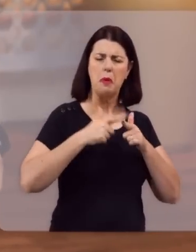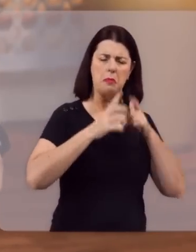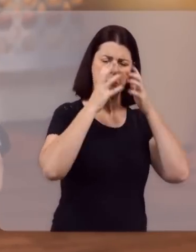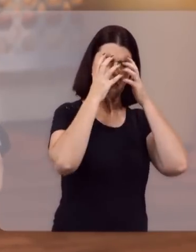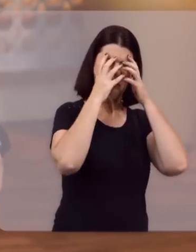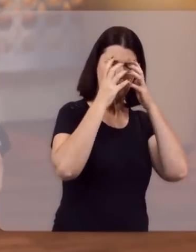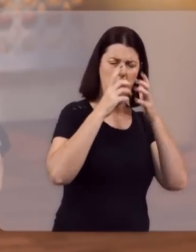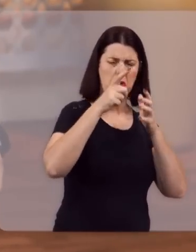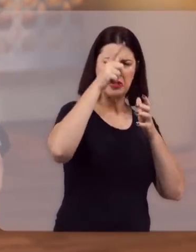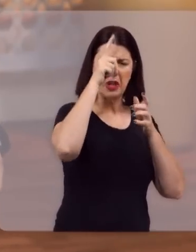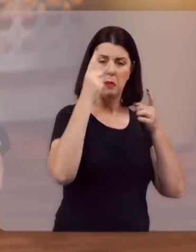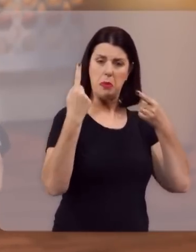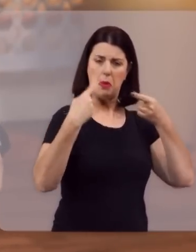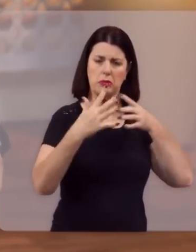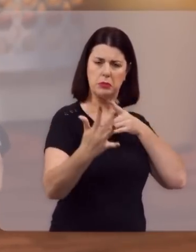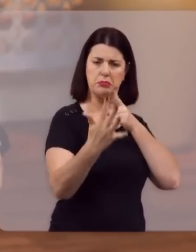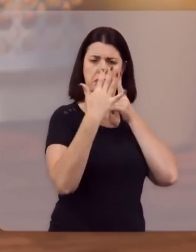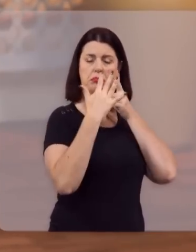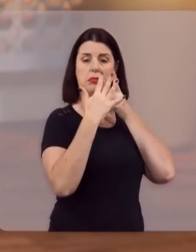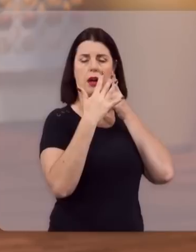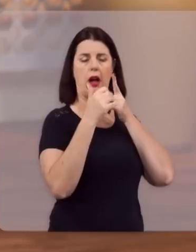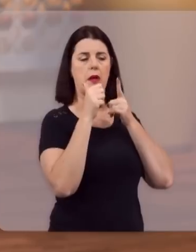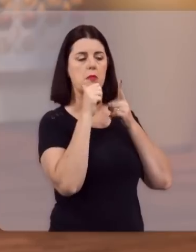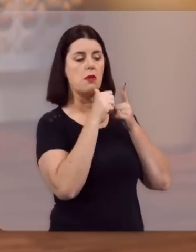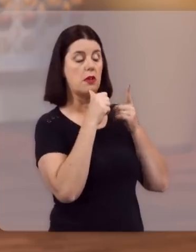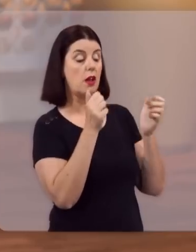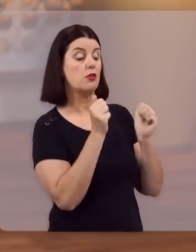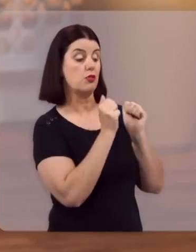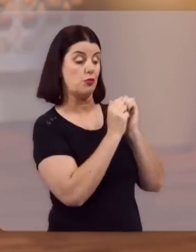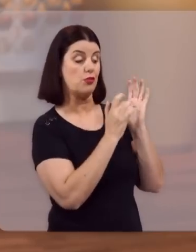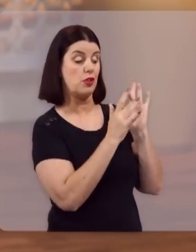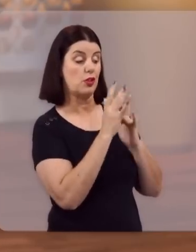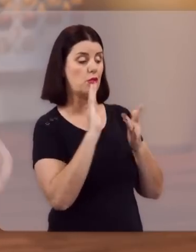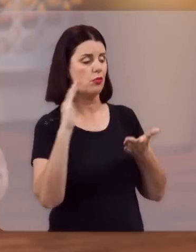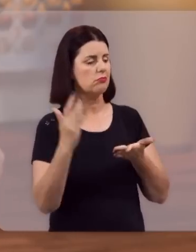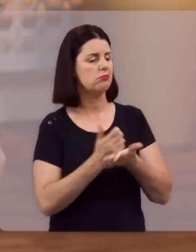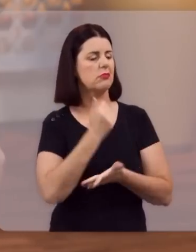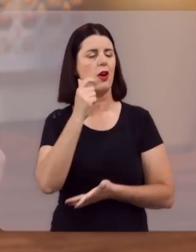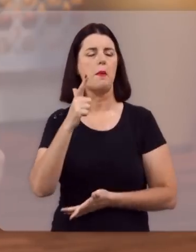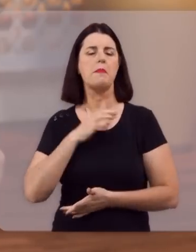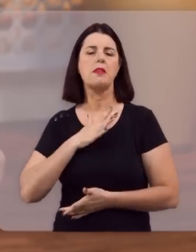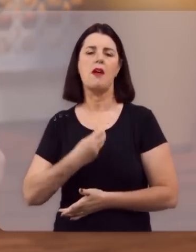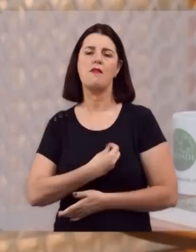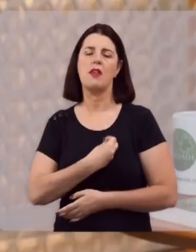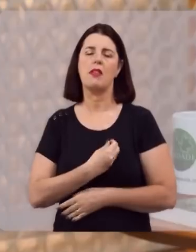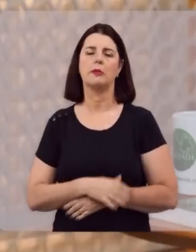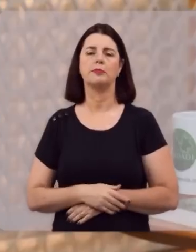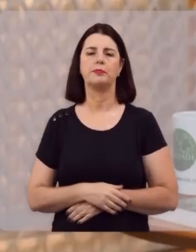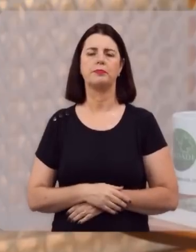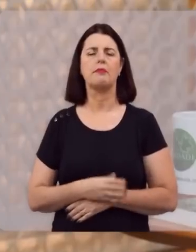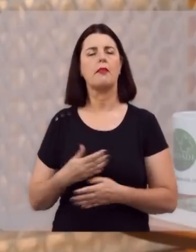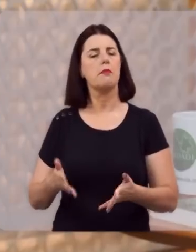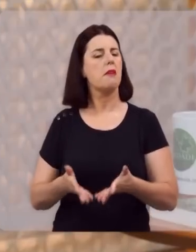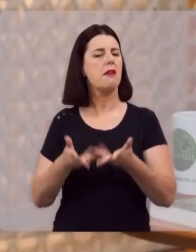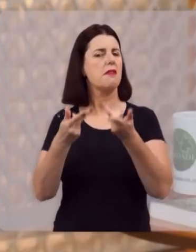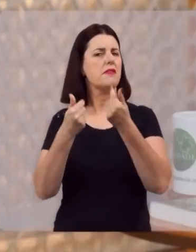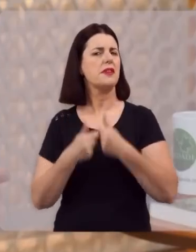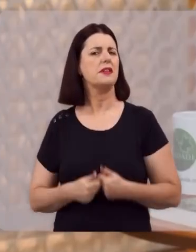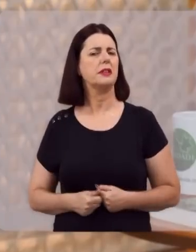tribulação, quando Satanás se levantou contra ela, ela falou: é em Jesus que eu vou me refugiar. Amém. Que